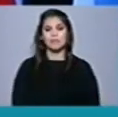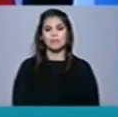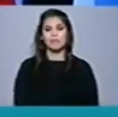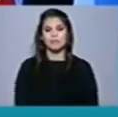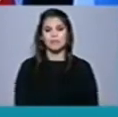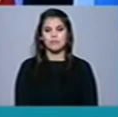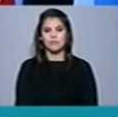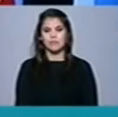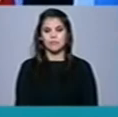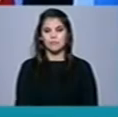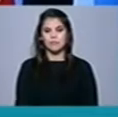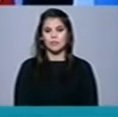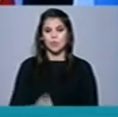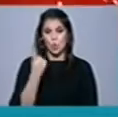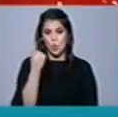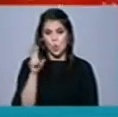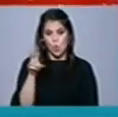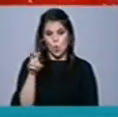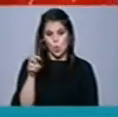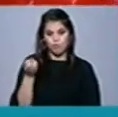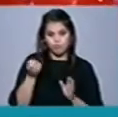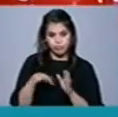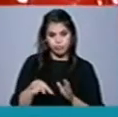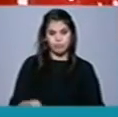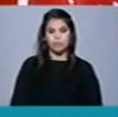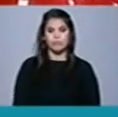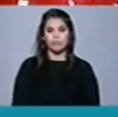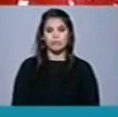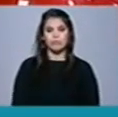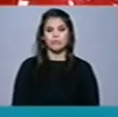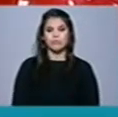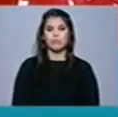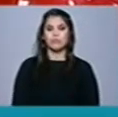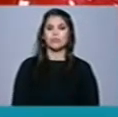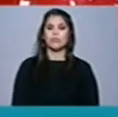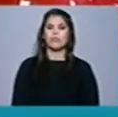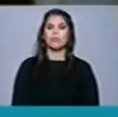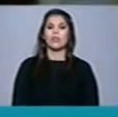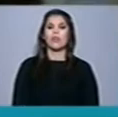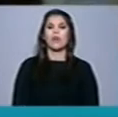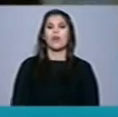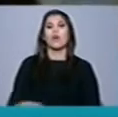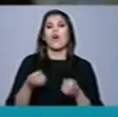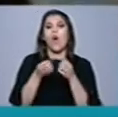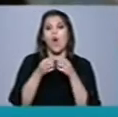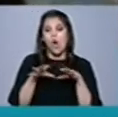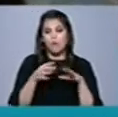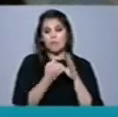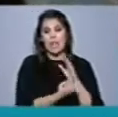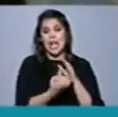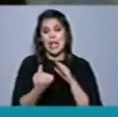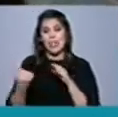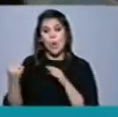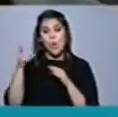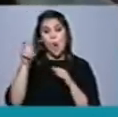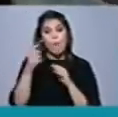começar a colocar um ovo. Os ovos devemos juntá-los um a um e só quando o primeiro